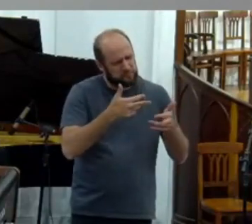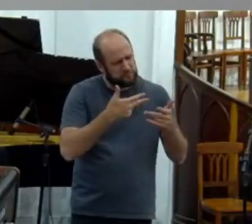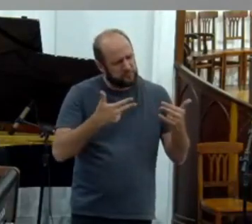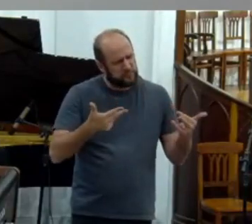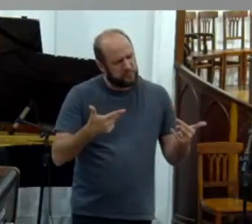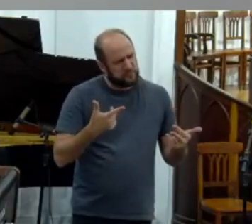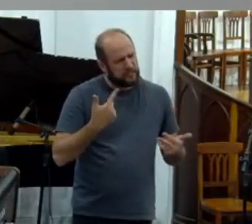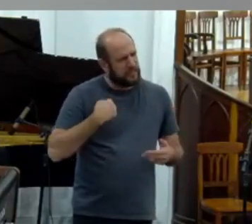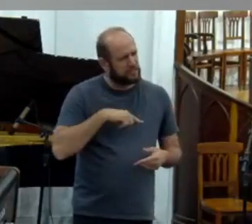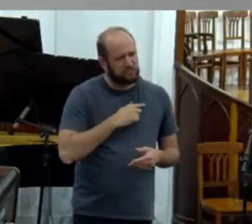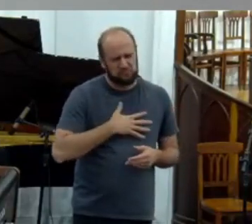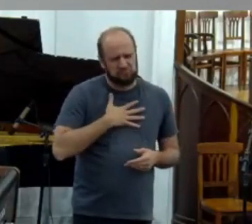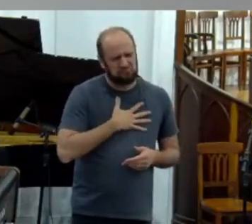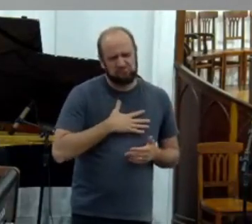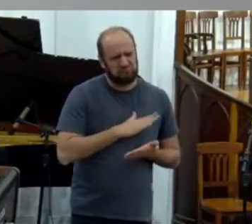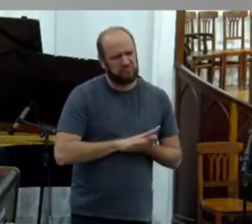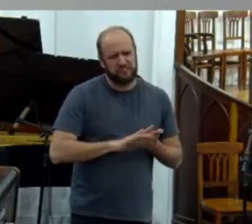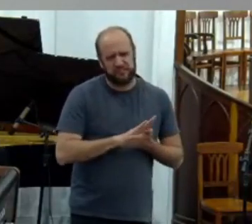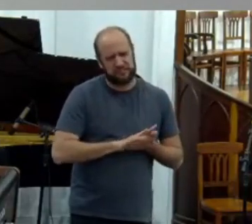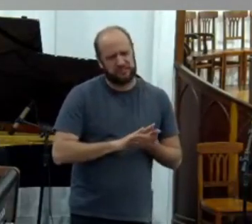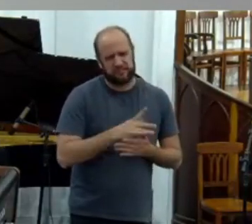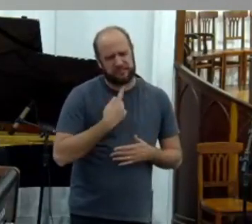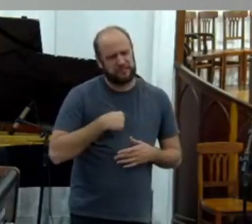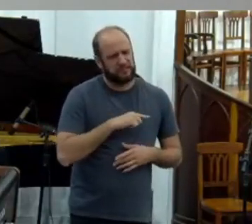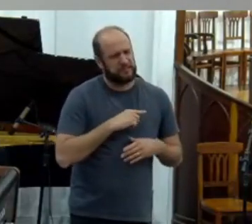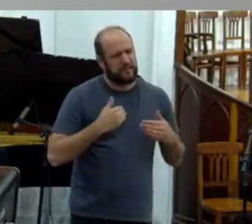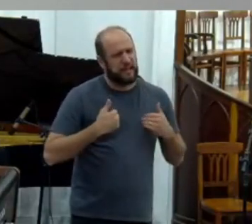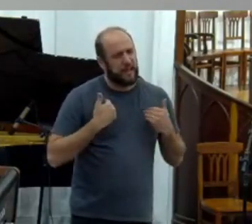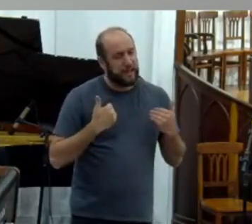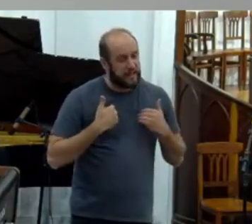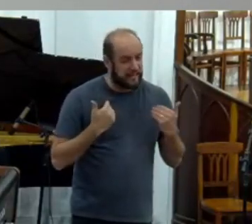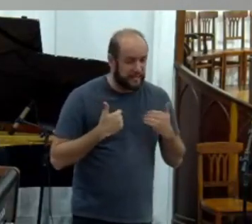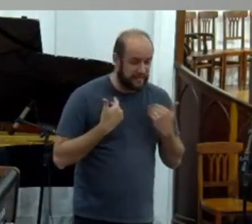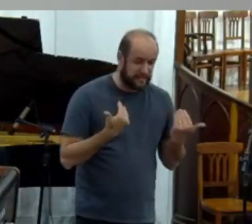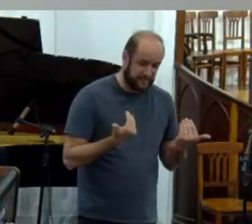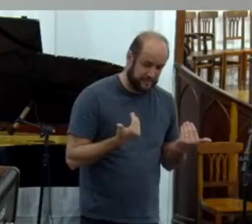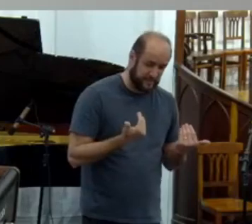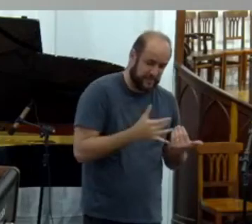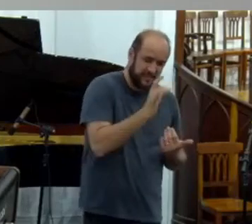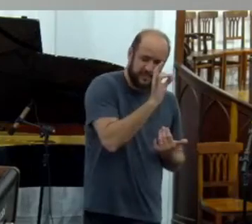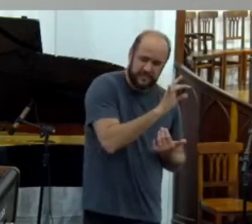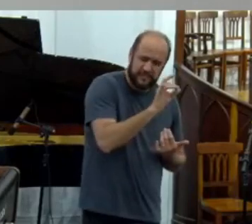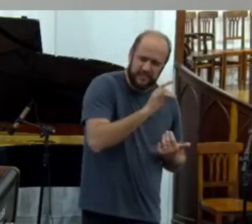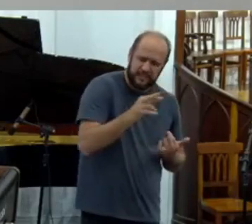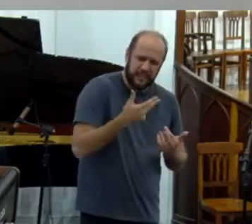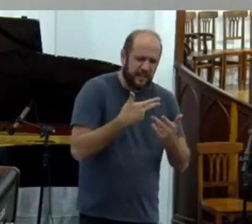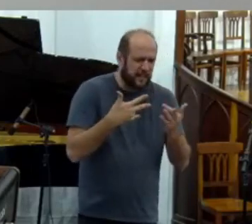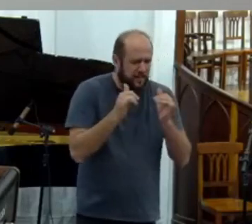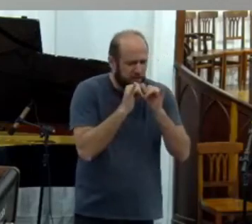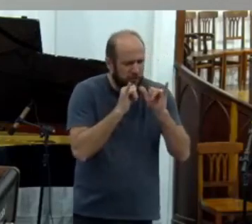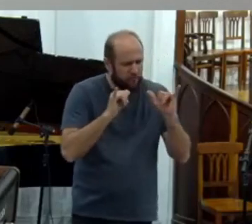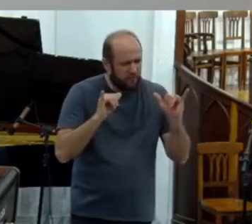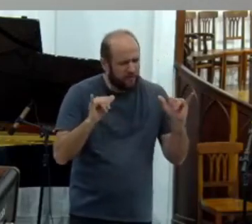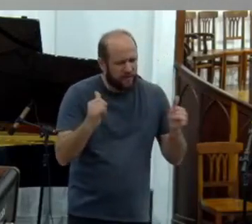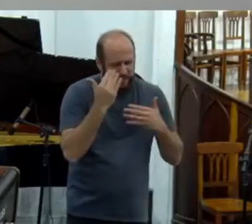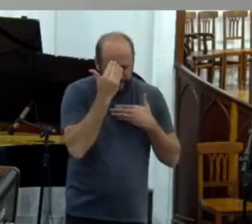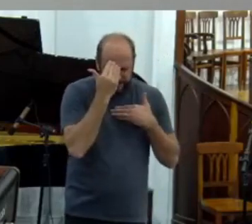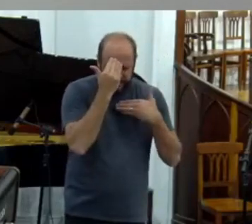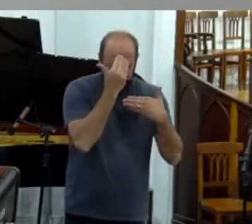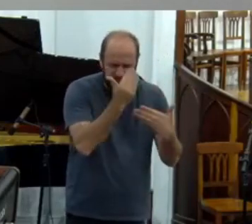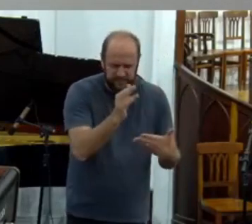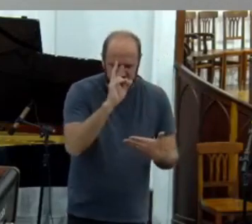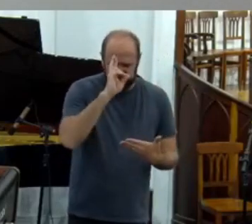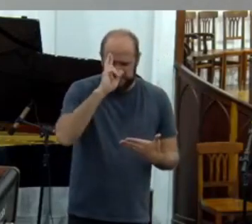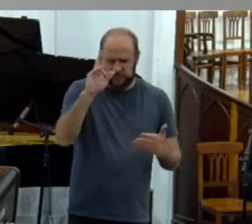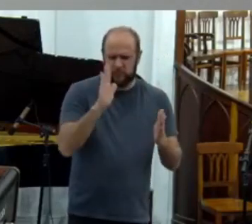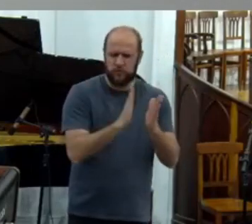nos agradam, até mesmo quando nos alegramos, para que então cada palavra que saia da nossa boca seja de gratidão a Ti,